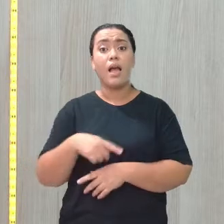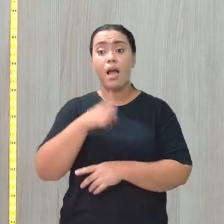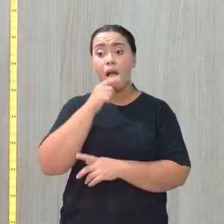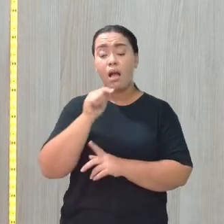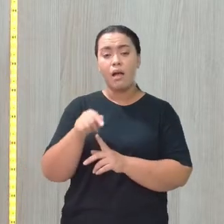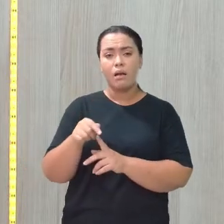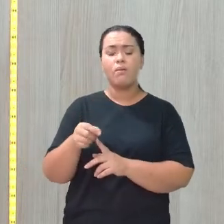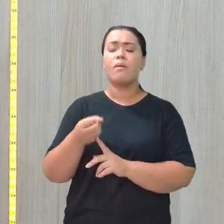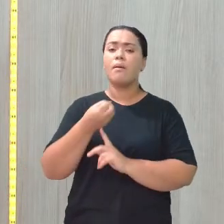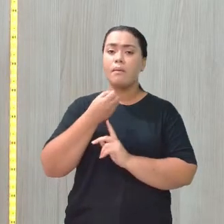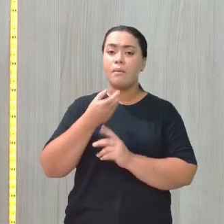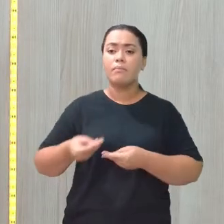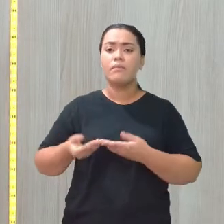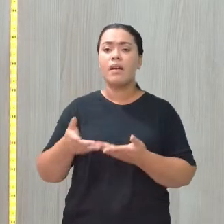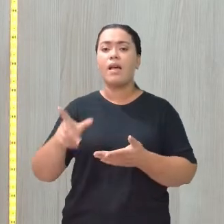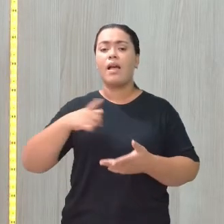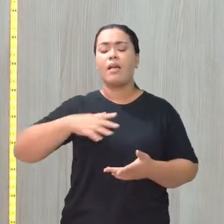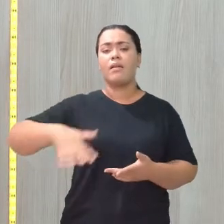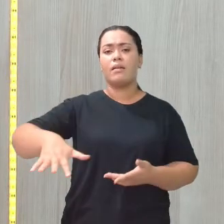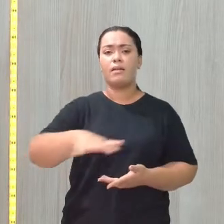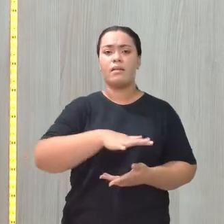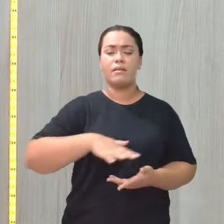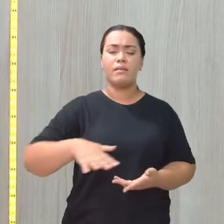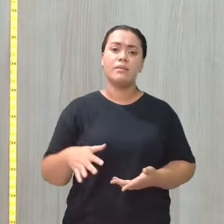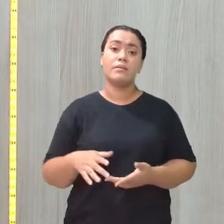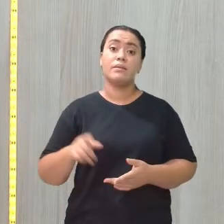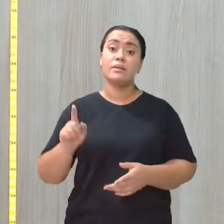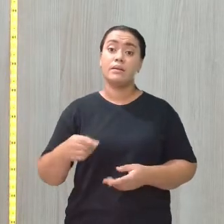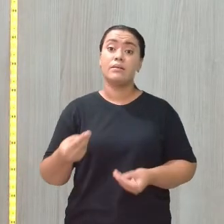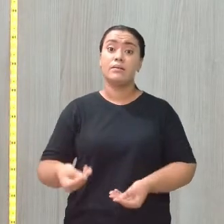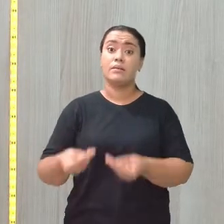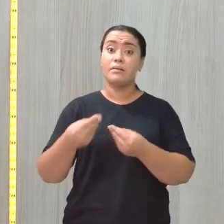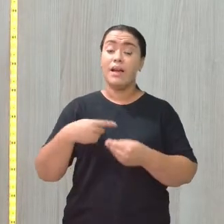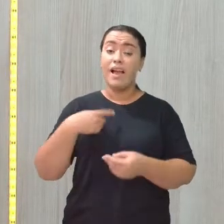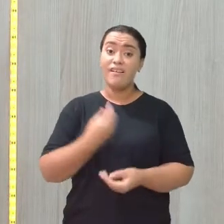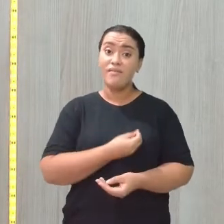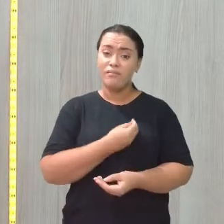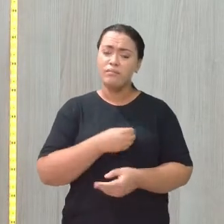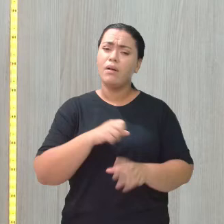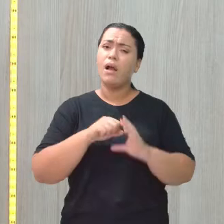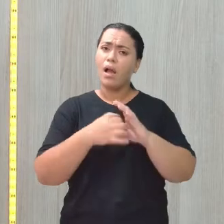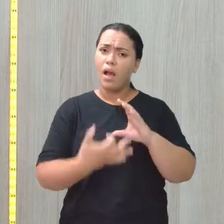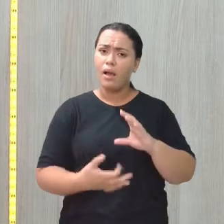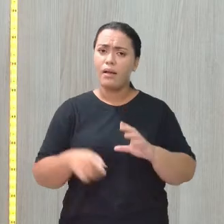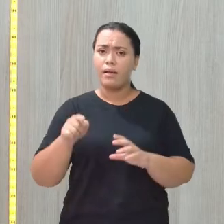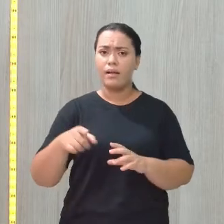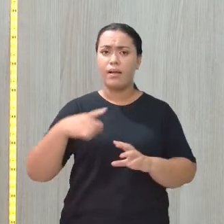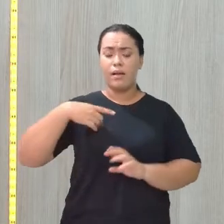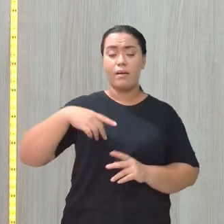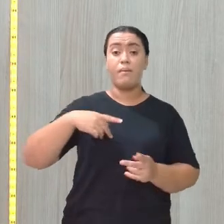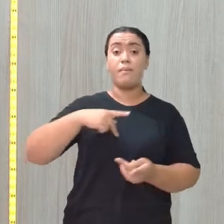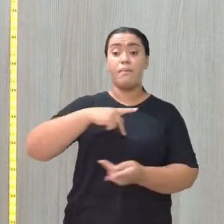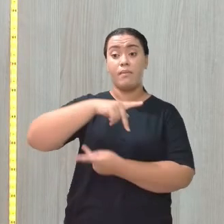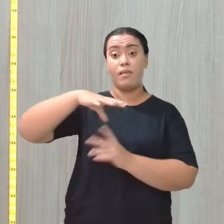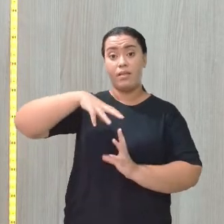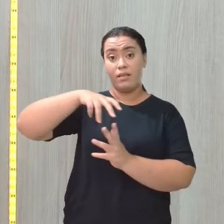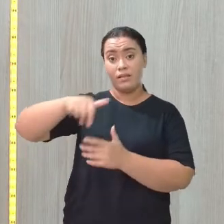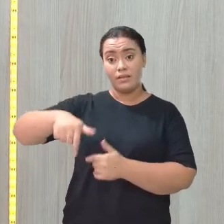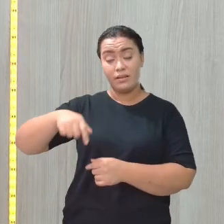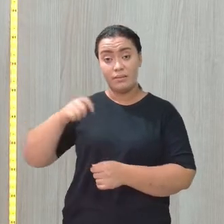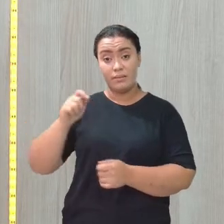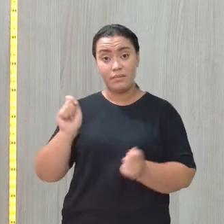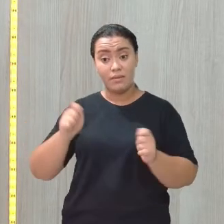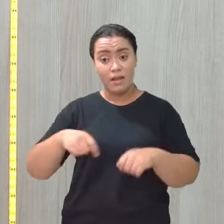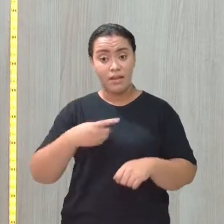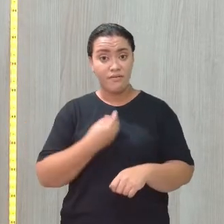precioso que existe no nosso ambiente, que nos fornece a vida, é uma das características que o nosso planeta tem para ter vida, e